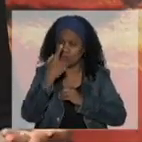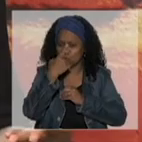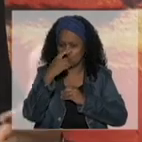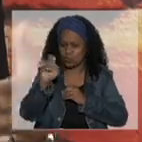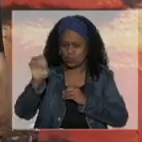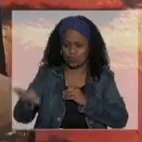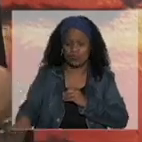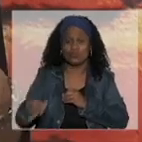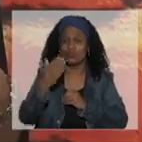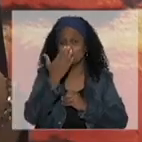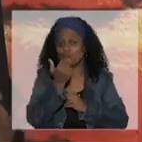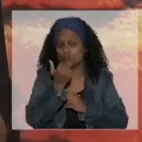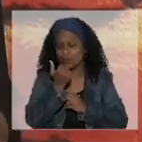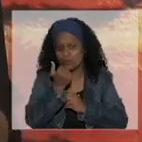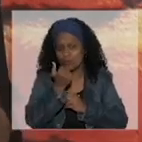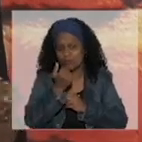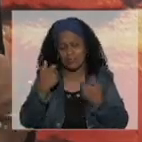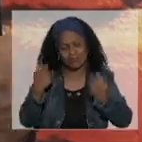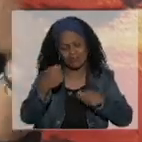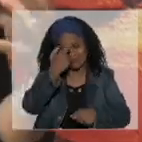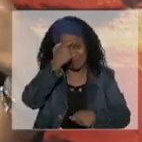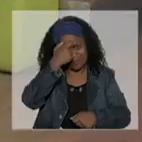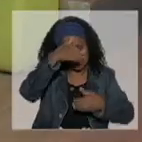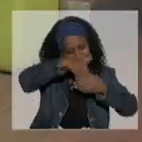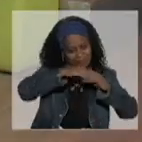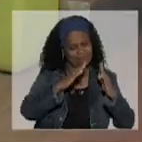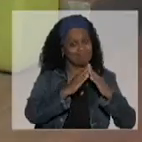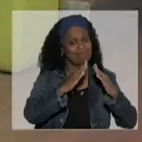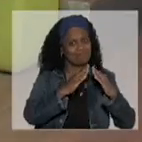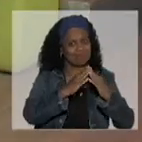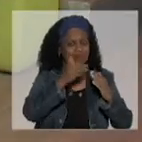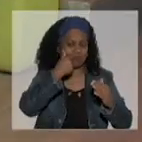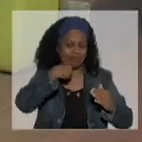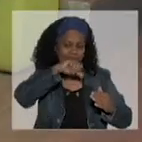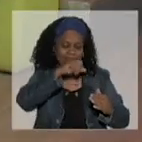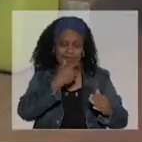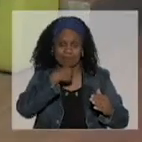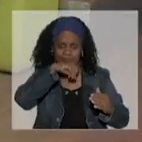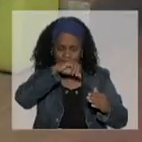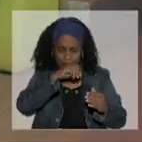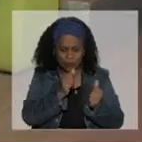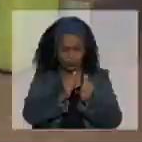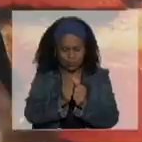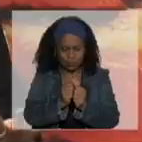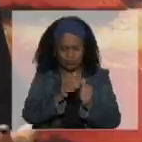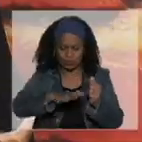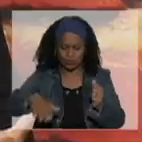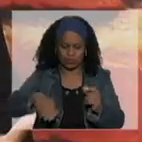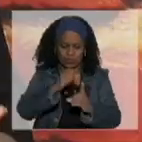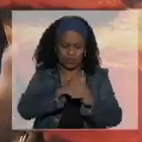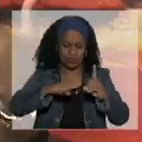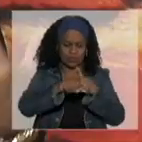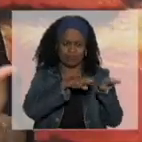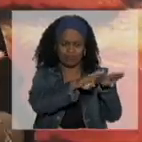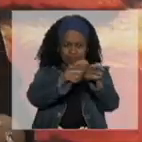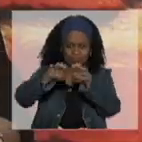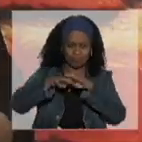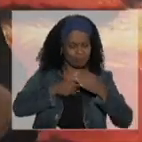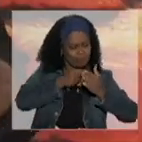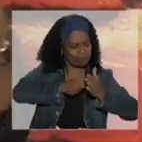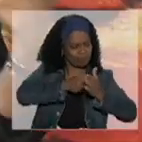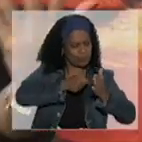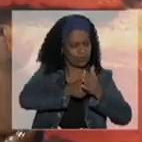não desperdício então isso é uma questão também de deputados de consciência dentro de casa entre pais crianças e sociedade em geral para